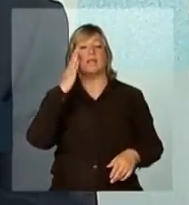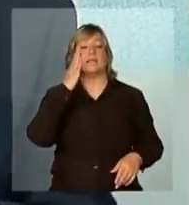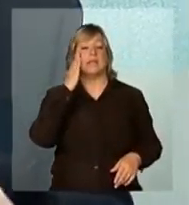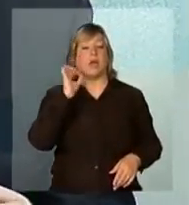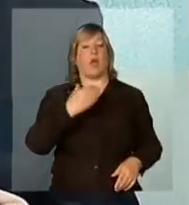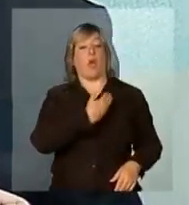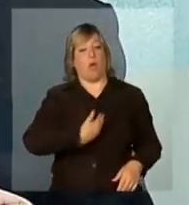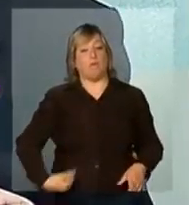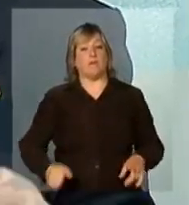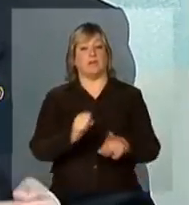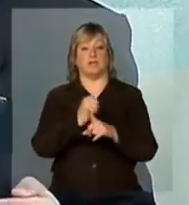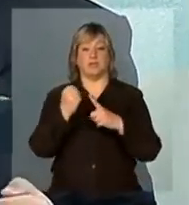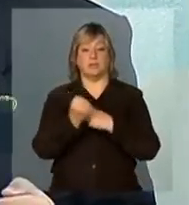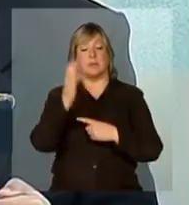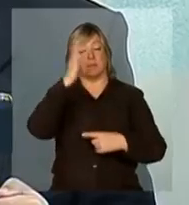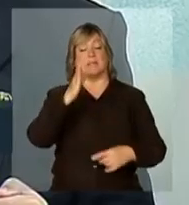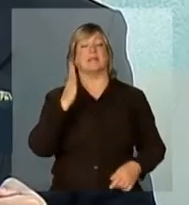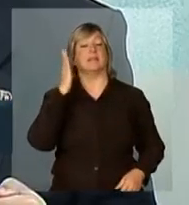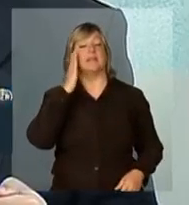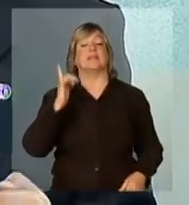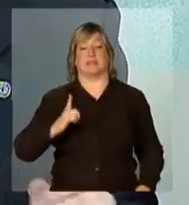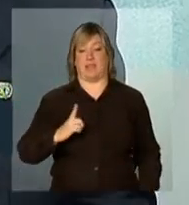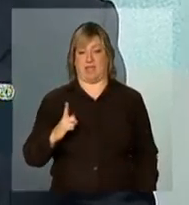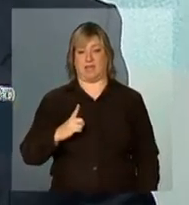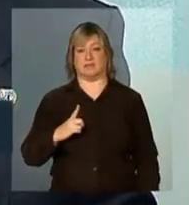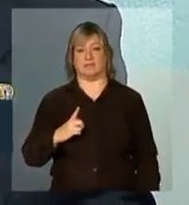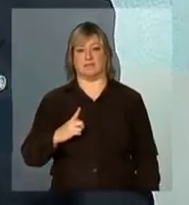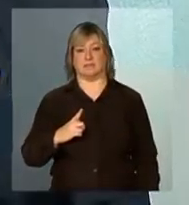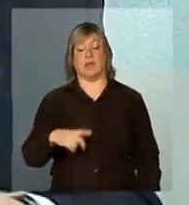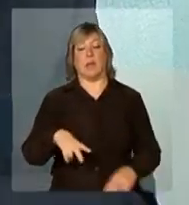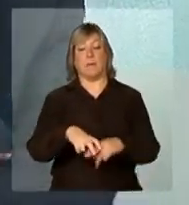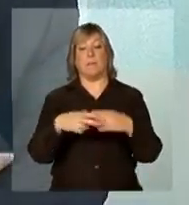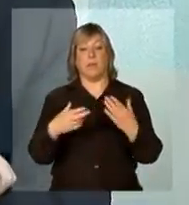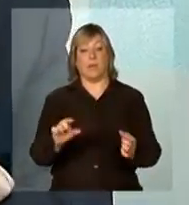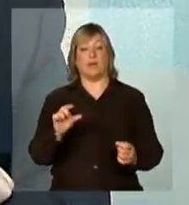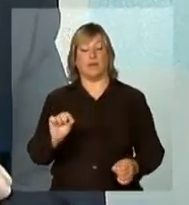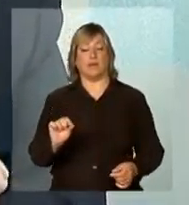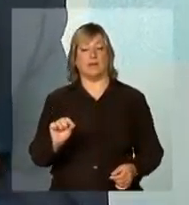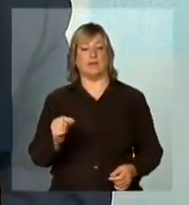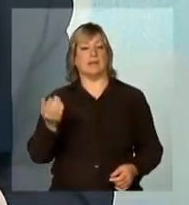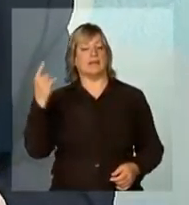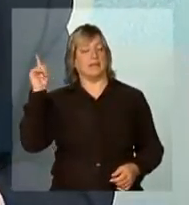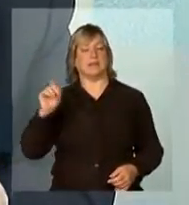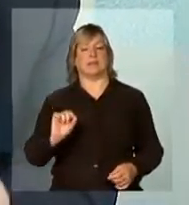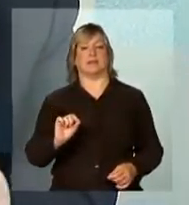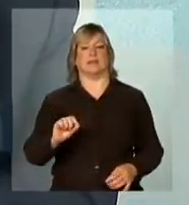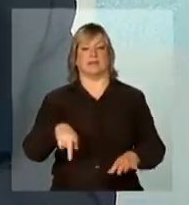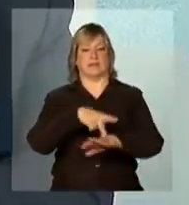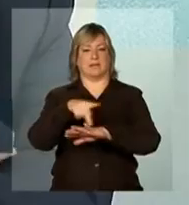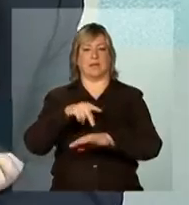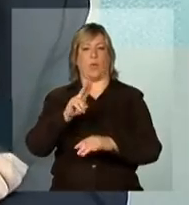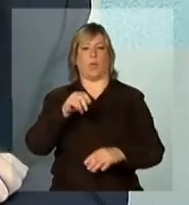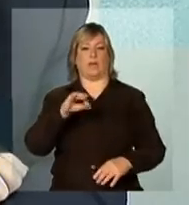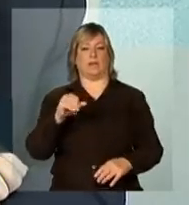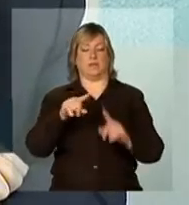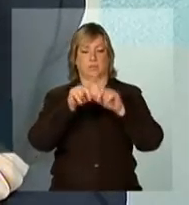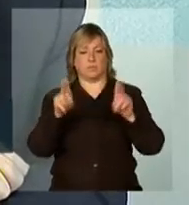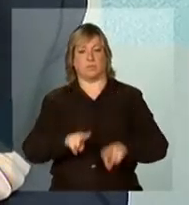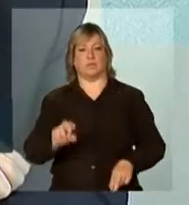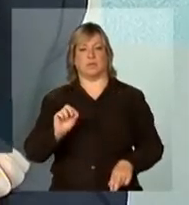o governo e a sociedade brasileira tem. Por isso, desde as Nações Unidas, saudamos muito especialmente esta